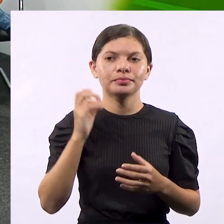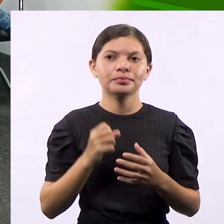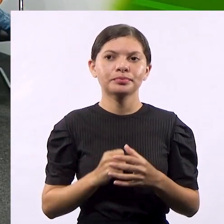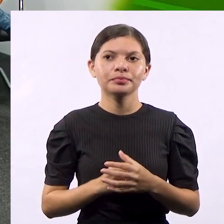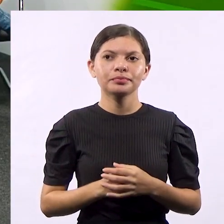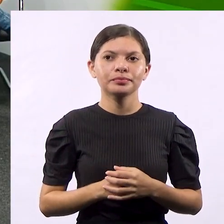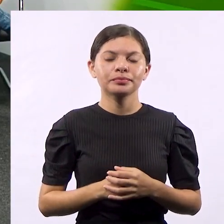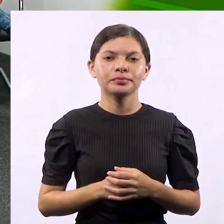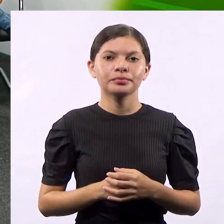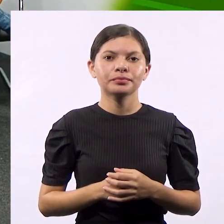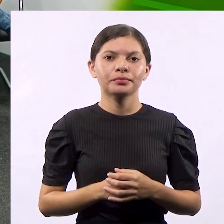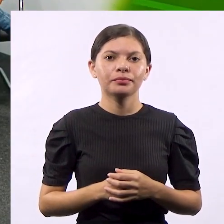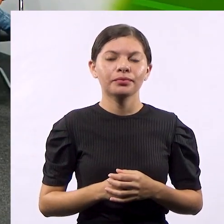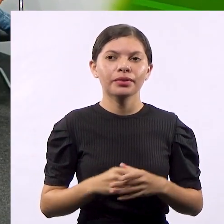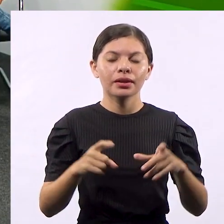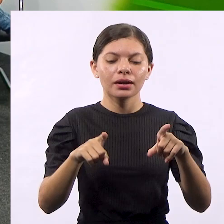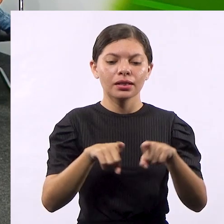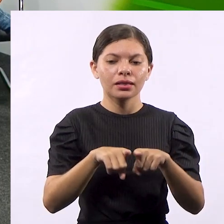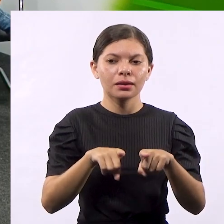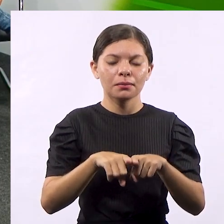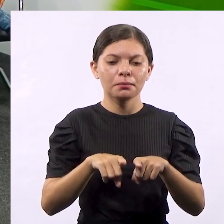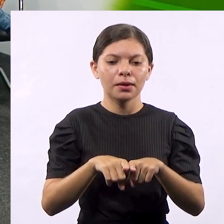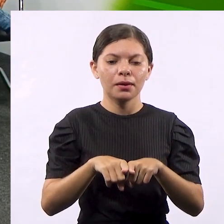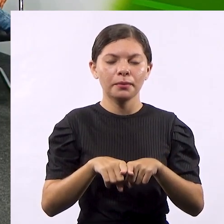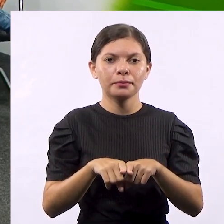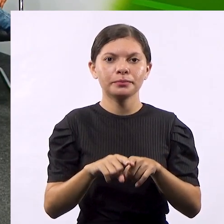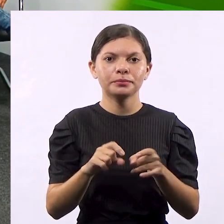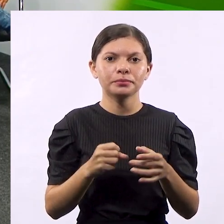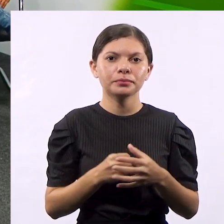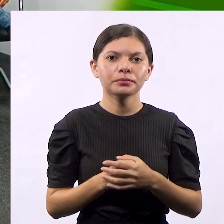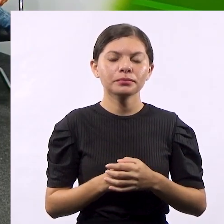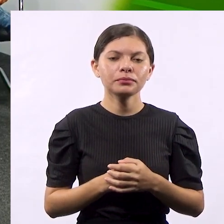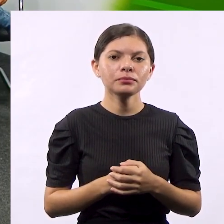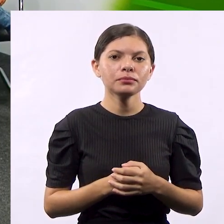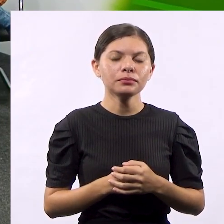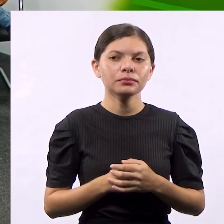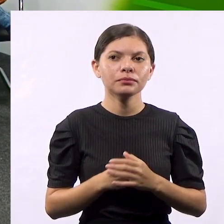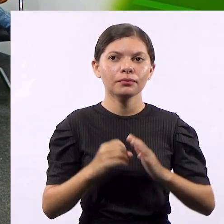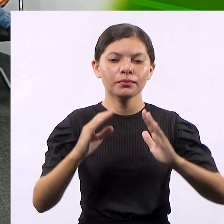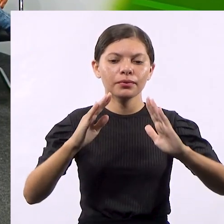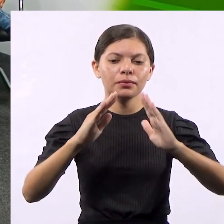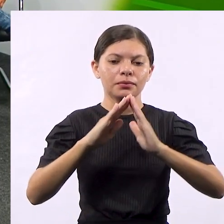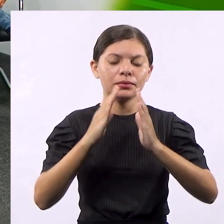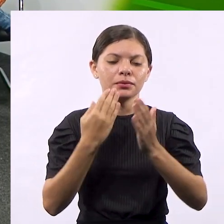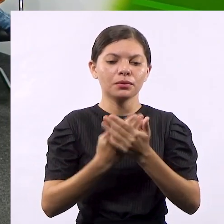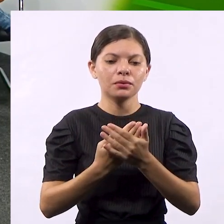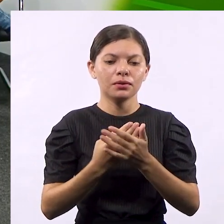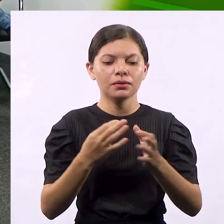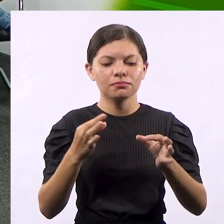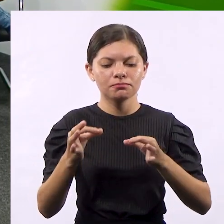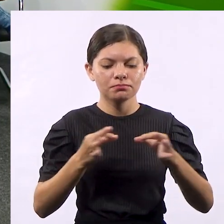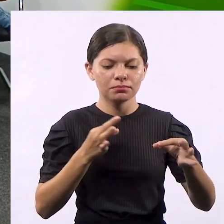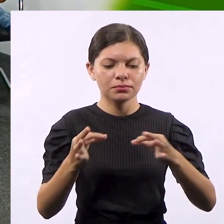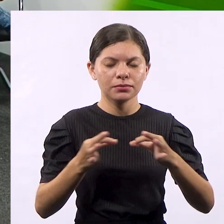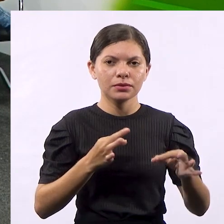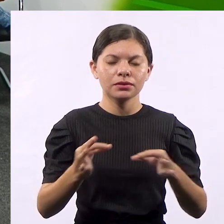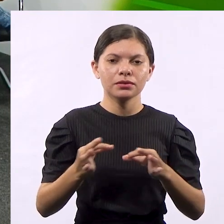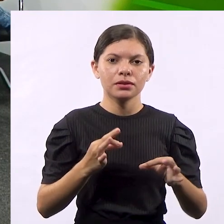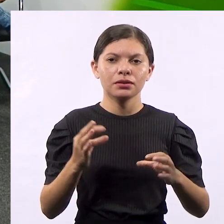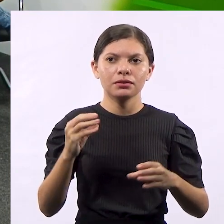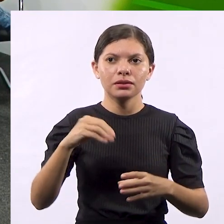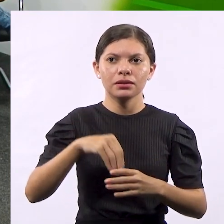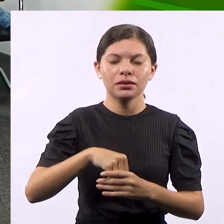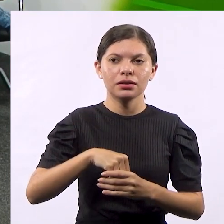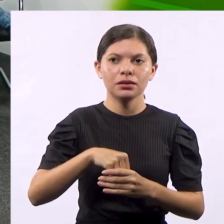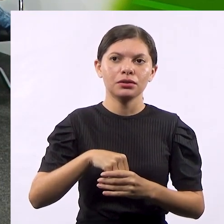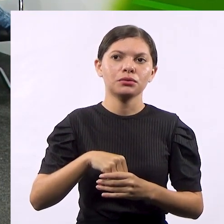Professor Valderson, quer complementar? Só um ponto a respeito ainda da escola como uma organização,